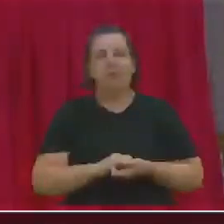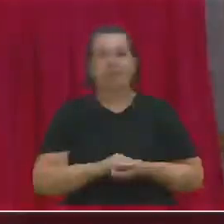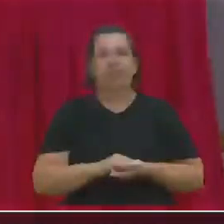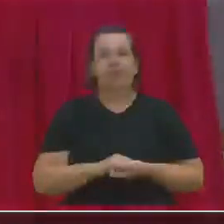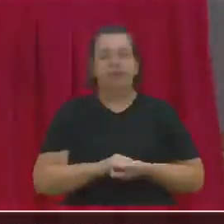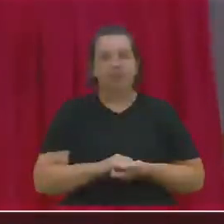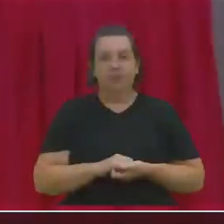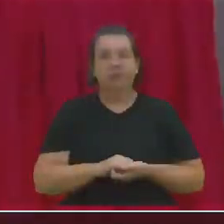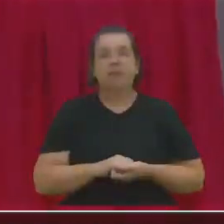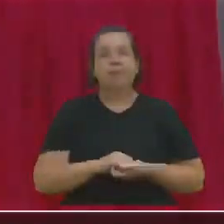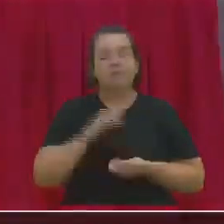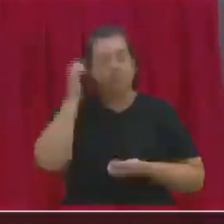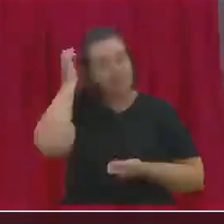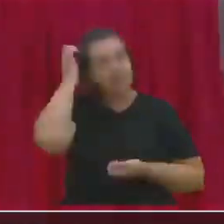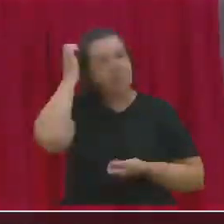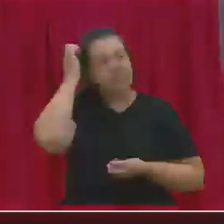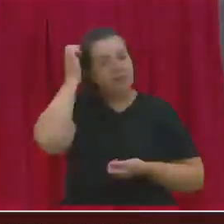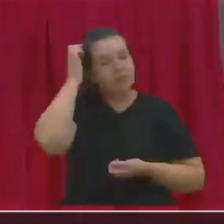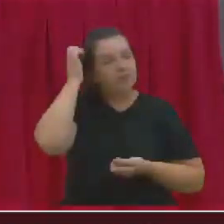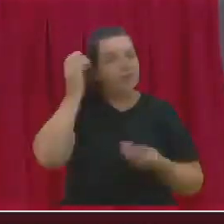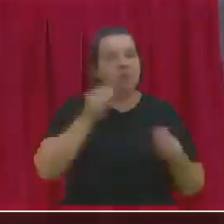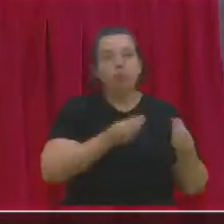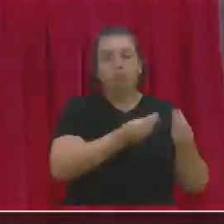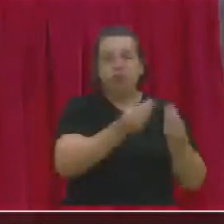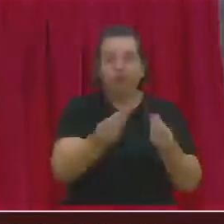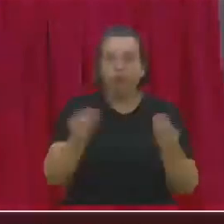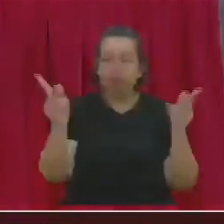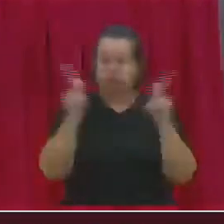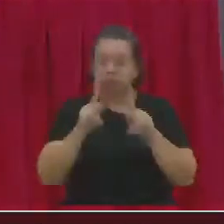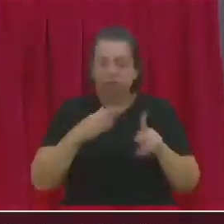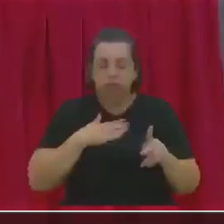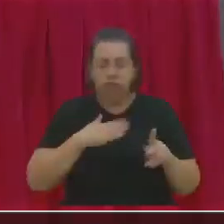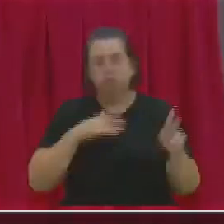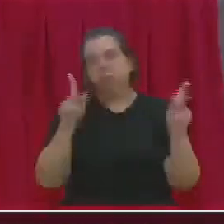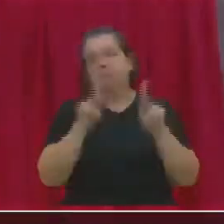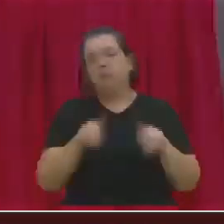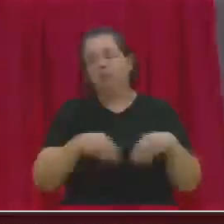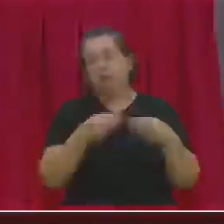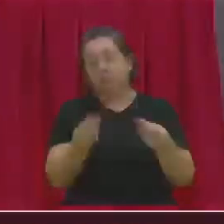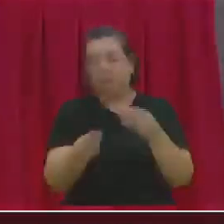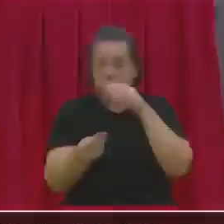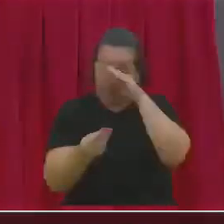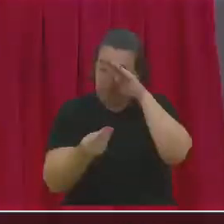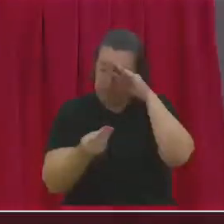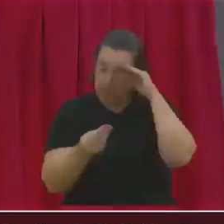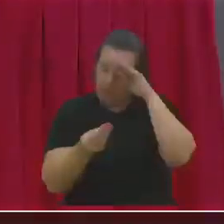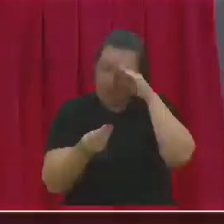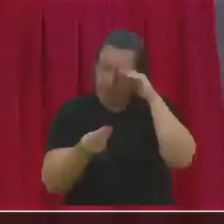Eu vos deixo a paz, eu vos dou a minha paz.